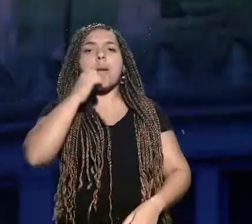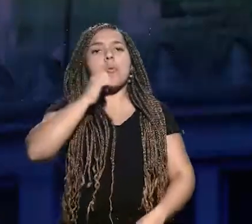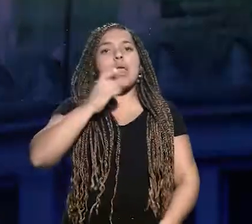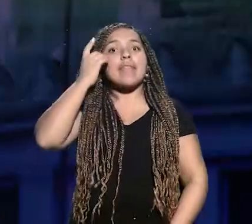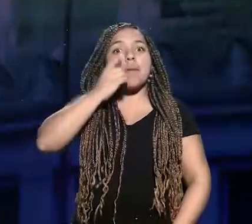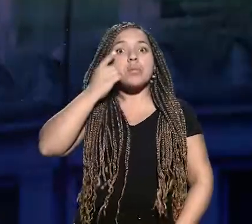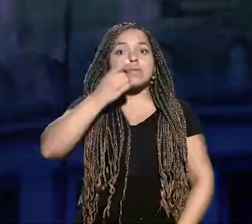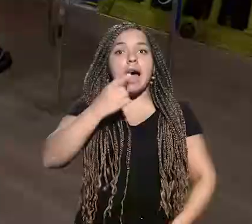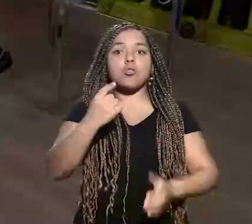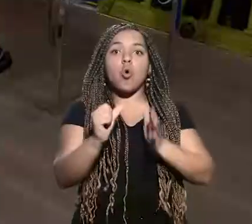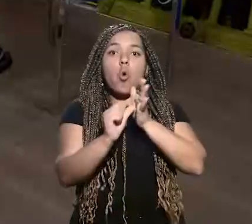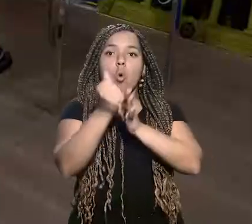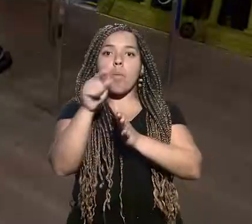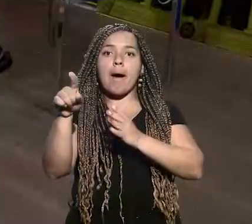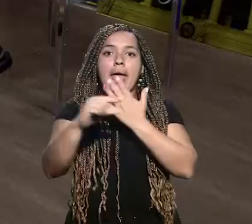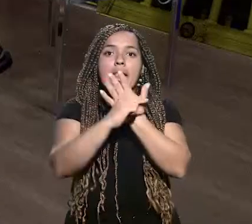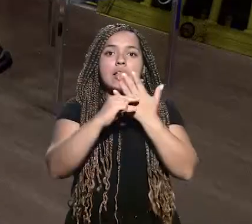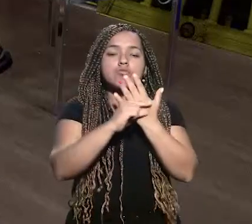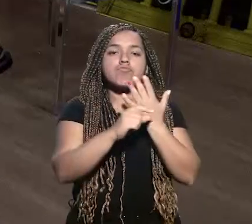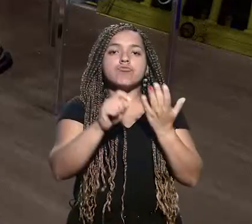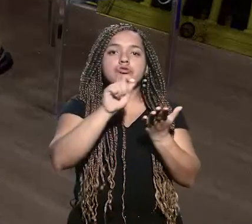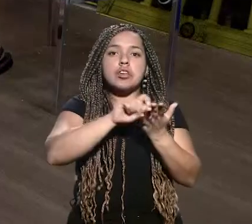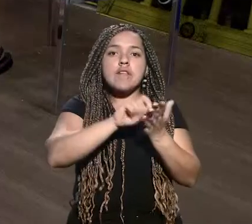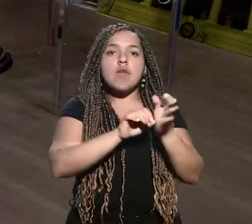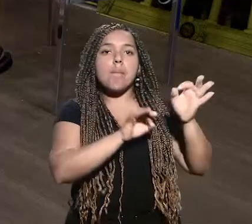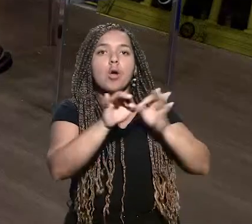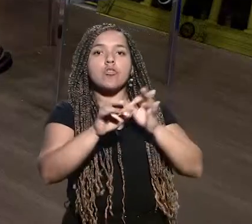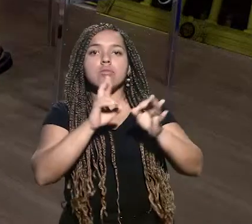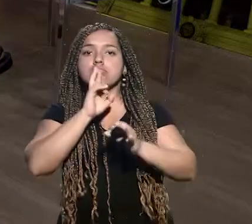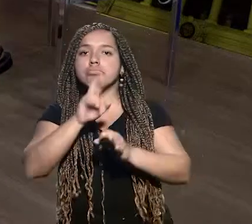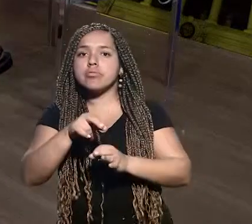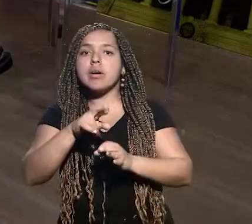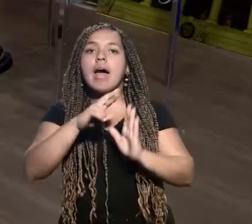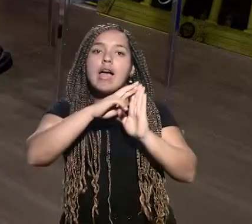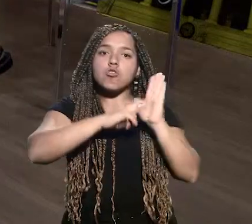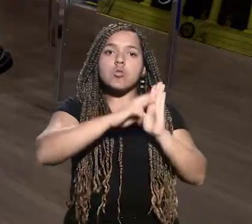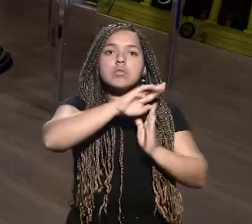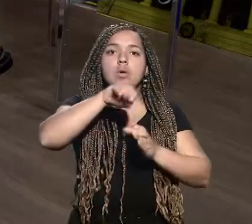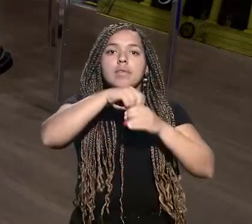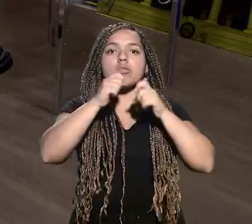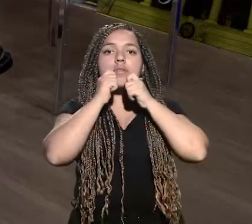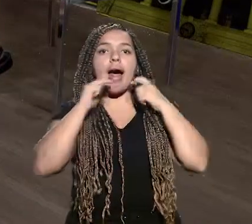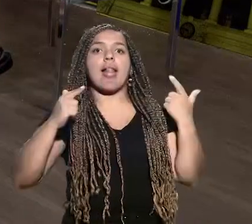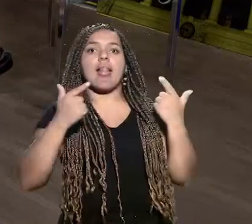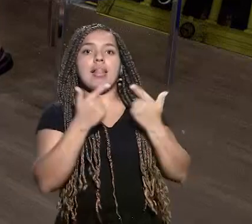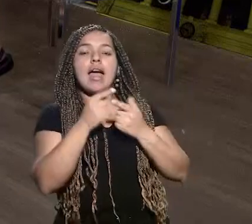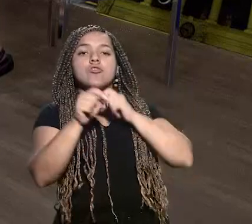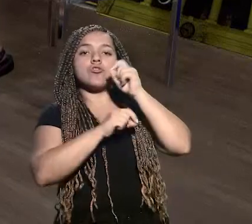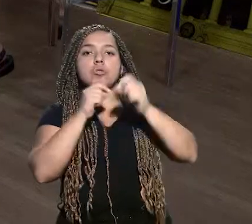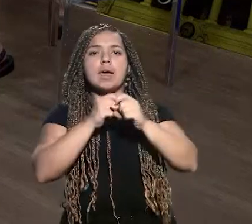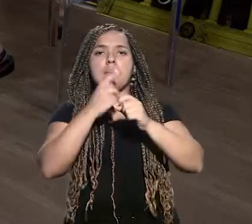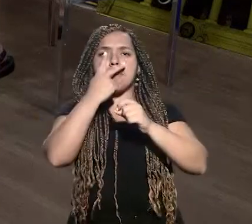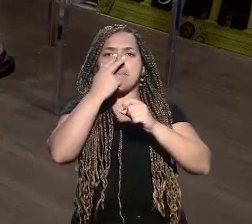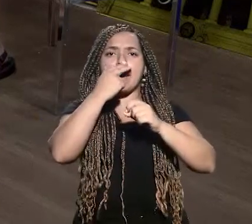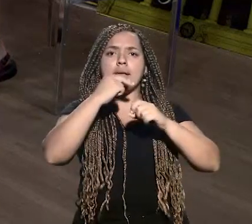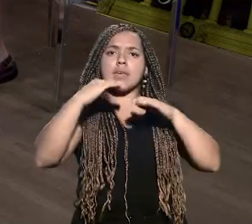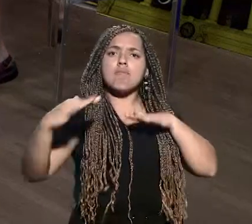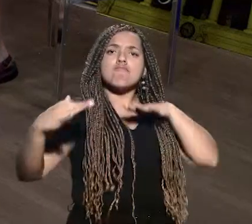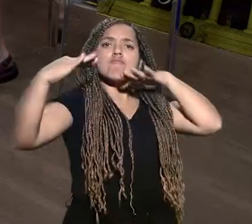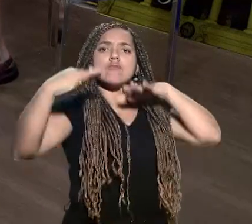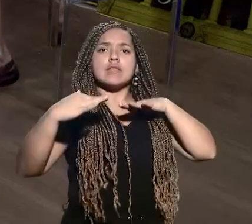uma das autoras de um projeto de resolução que institui aqui na Alerj um programa de enfrentamento ao